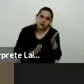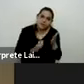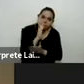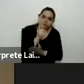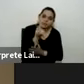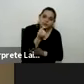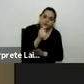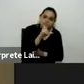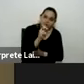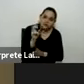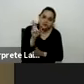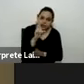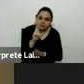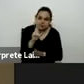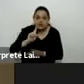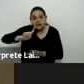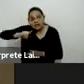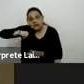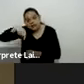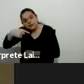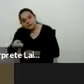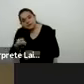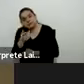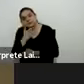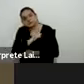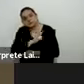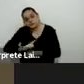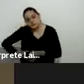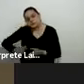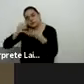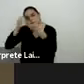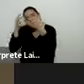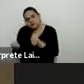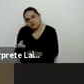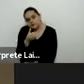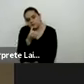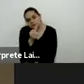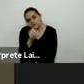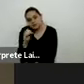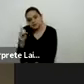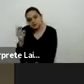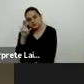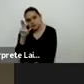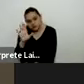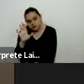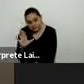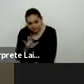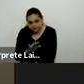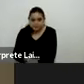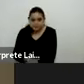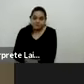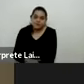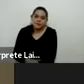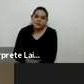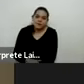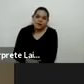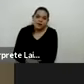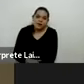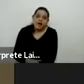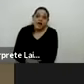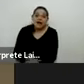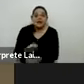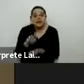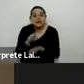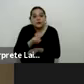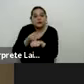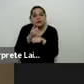depois topou aprovar um valor de R$ 600 até R$ 1.200. E aí turbinou a economia, deu